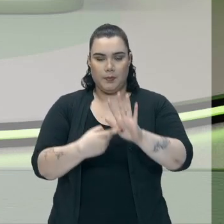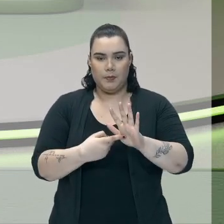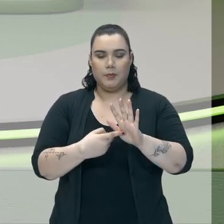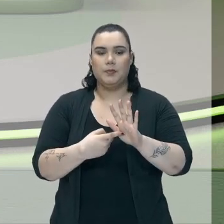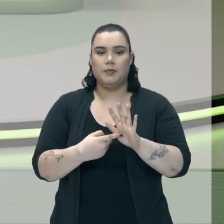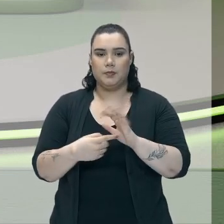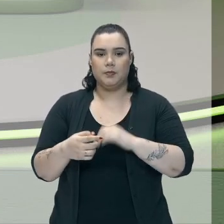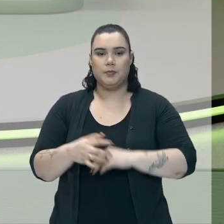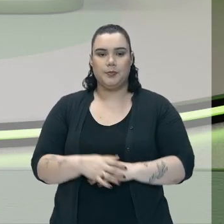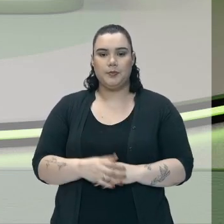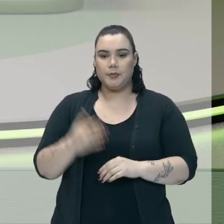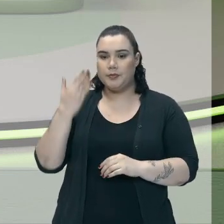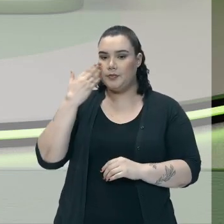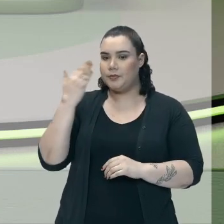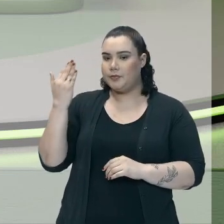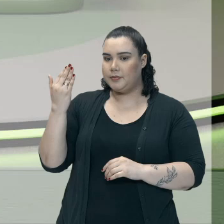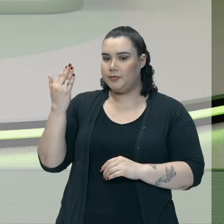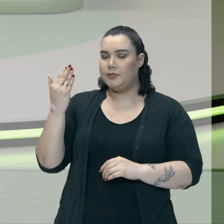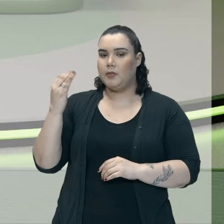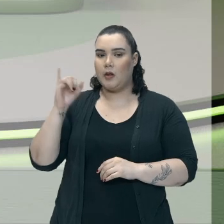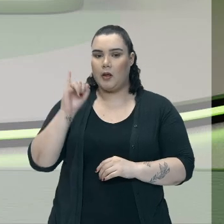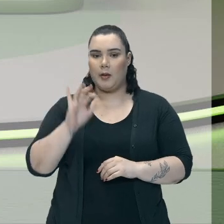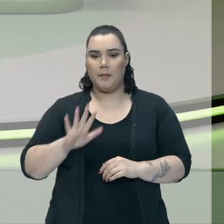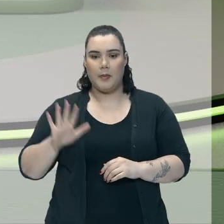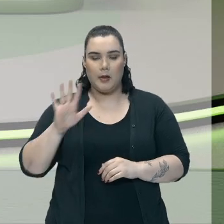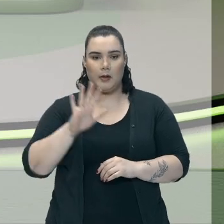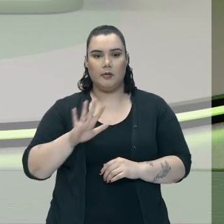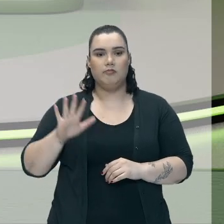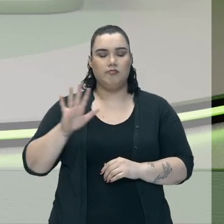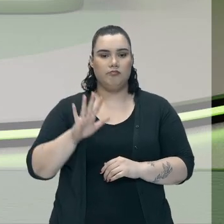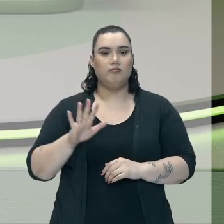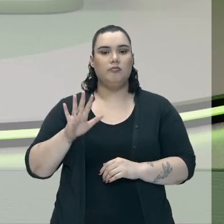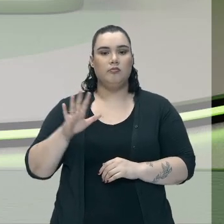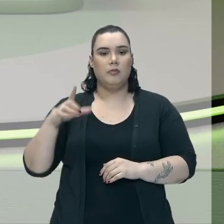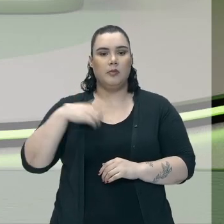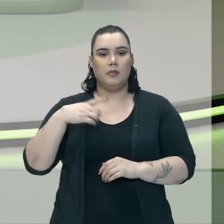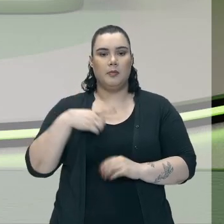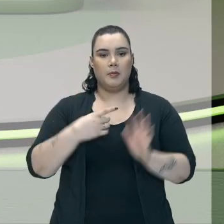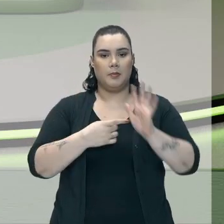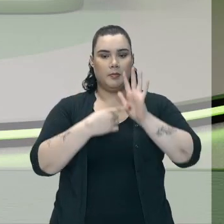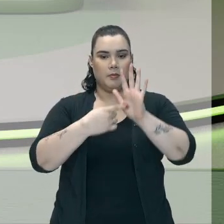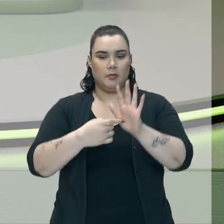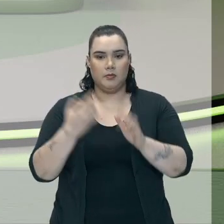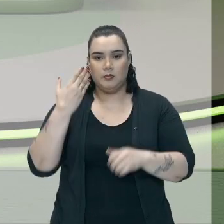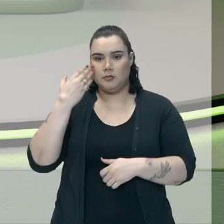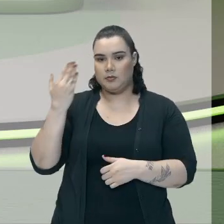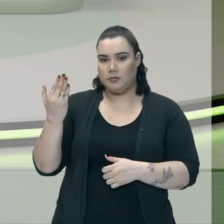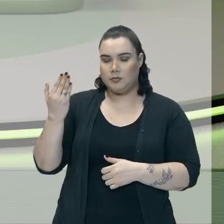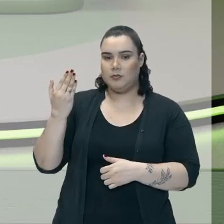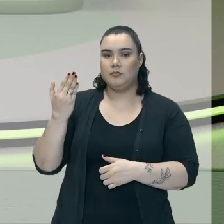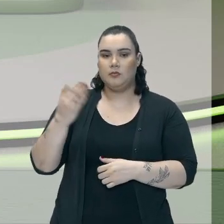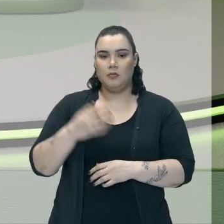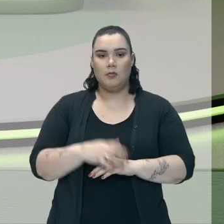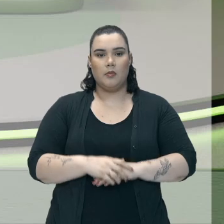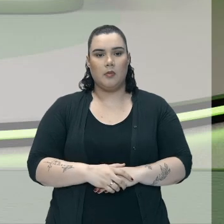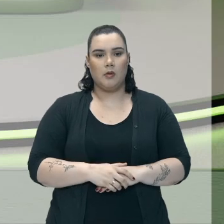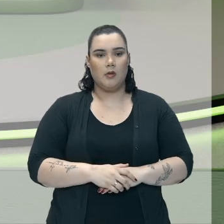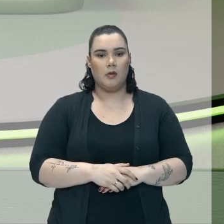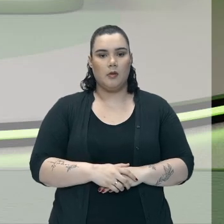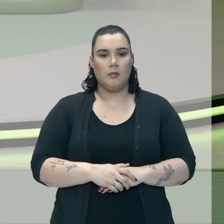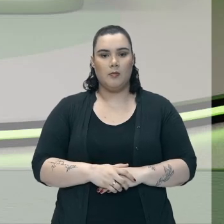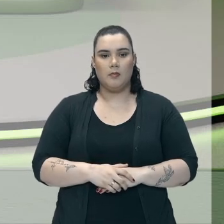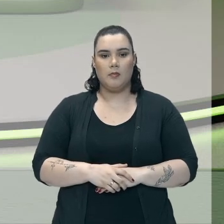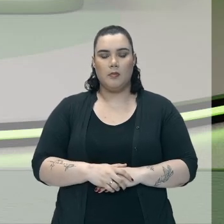pessoal. Veja só como a imagem bem legal aí, você está vendo aí as nossas imagens aí para